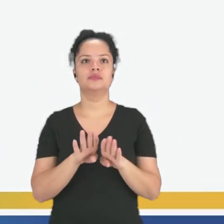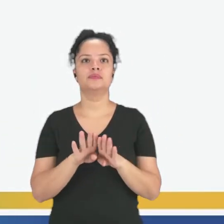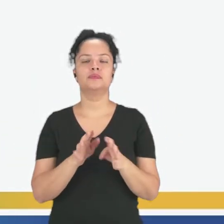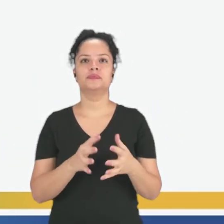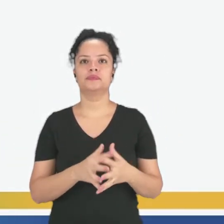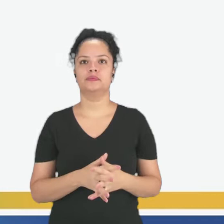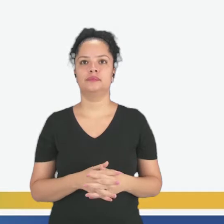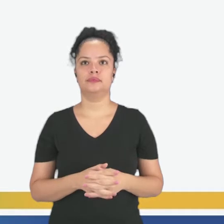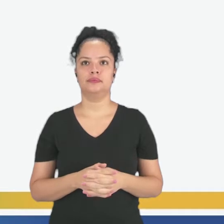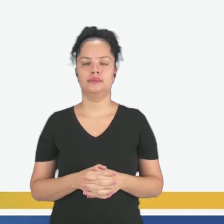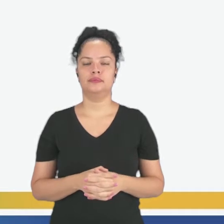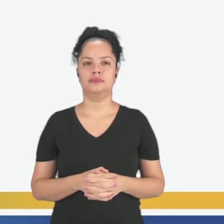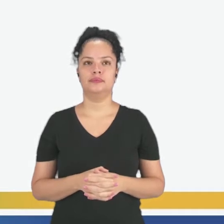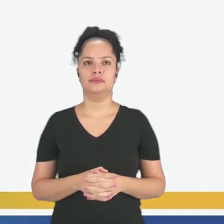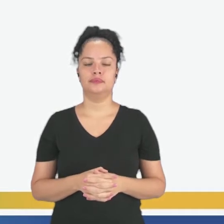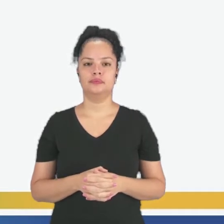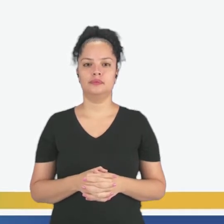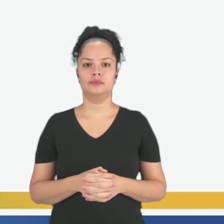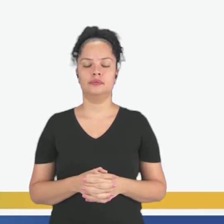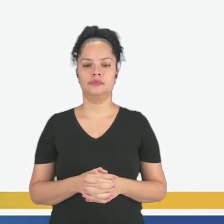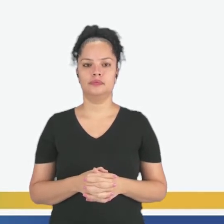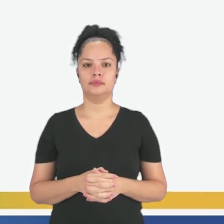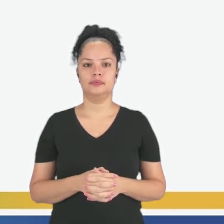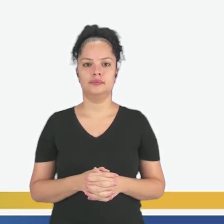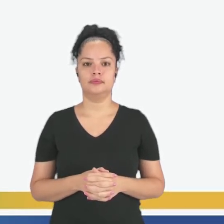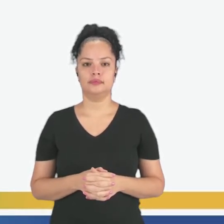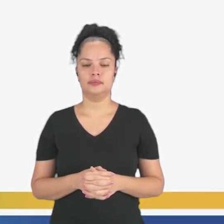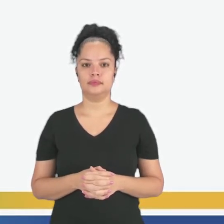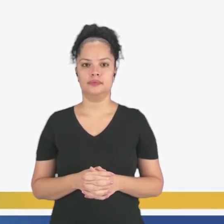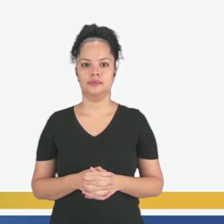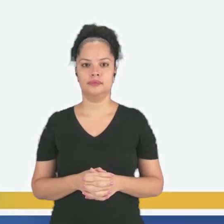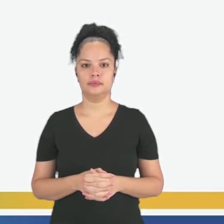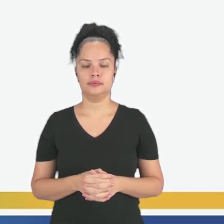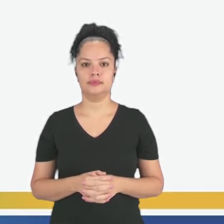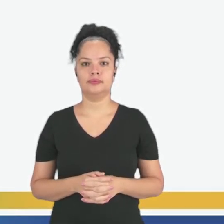you to stay strong and healthy and help to